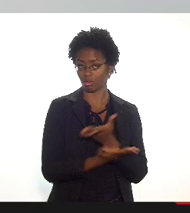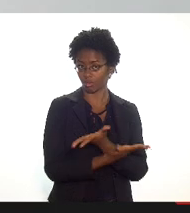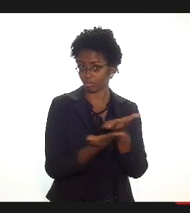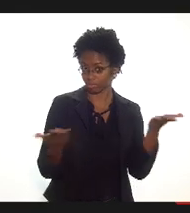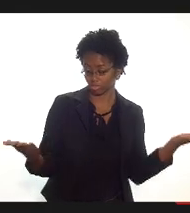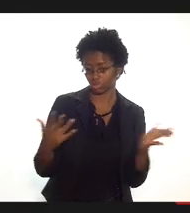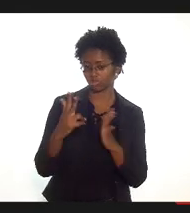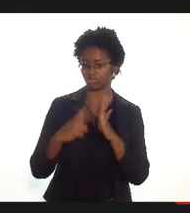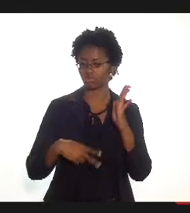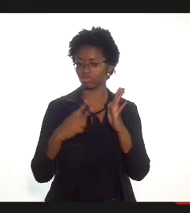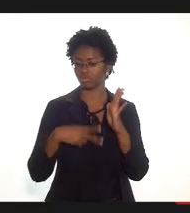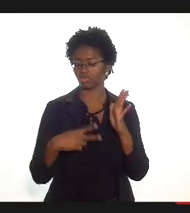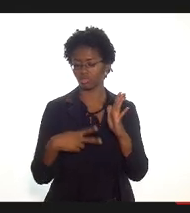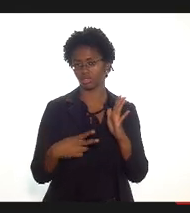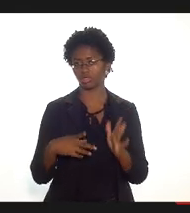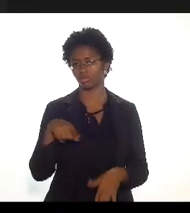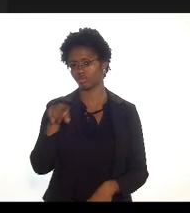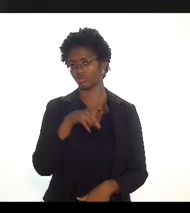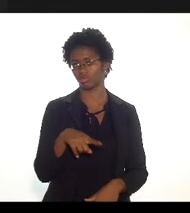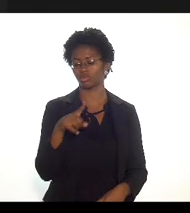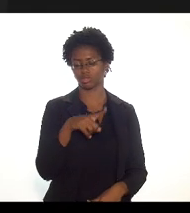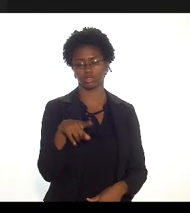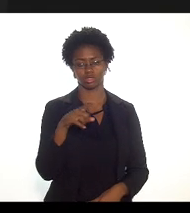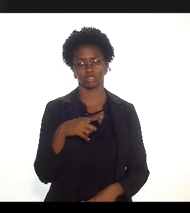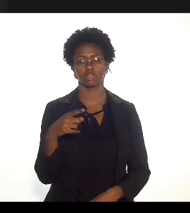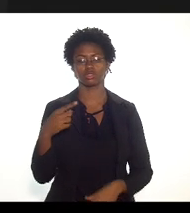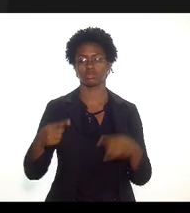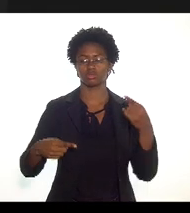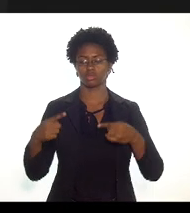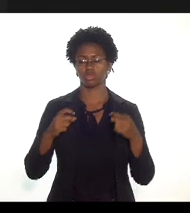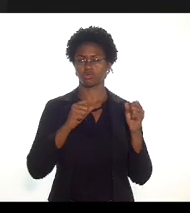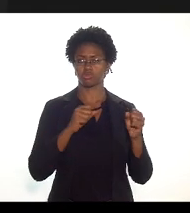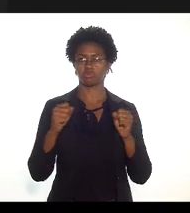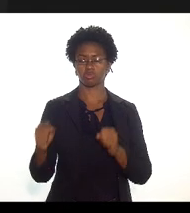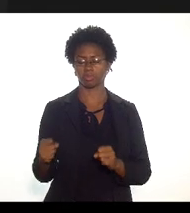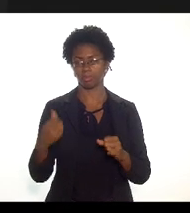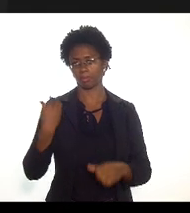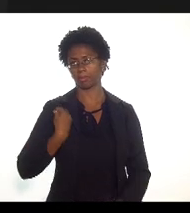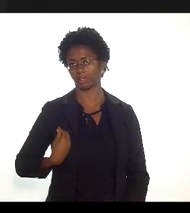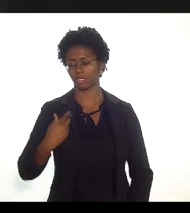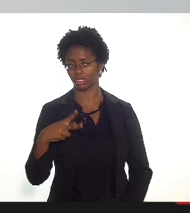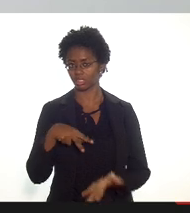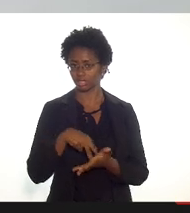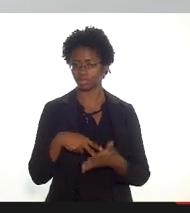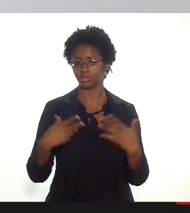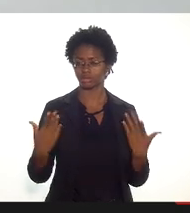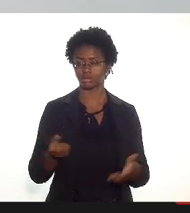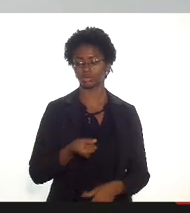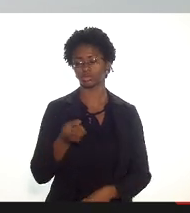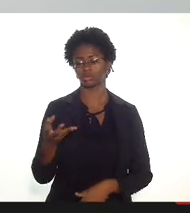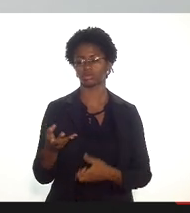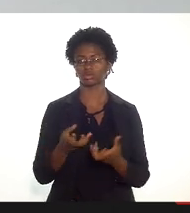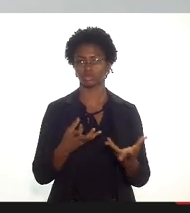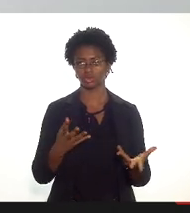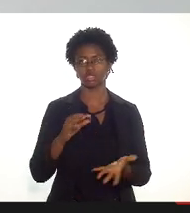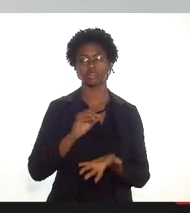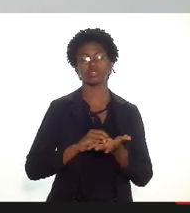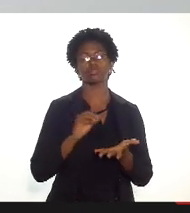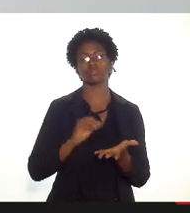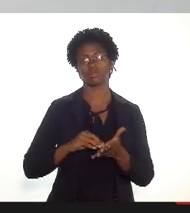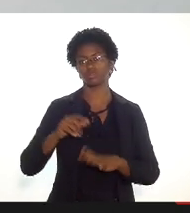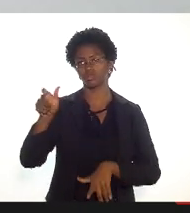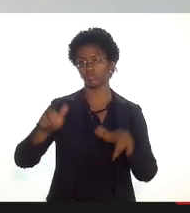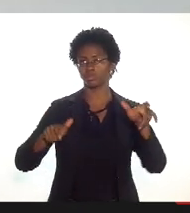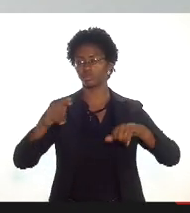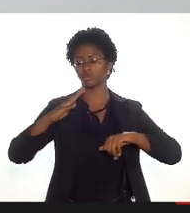senhores, tá? Autoridades presentes, trata-se de, então, de um quantitativo insuficiente de